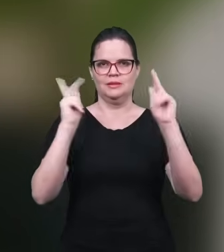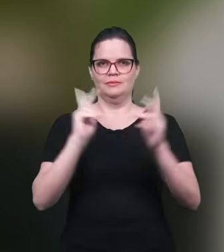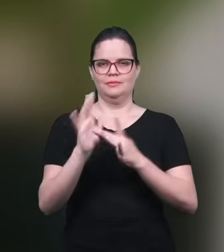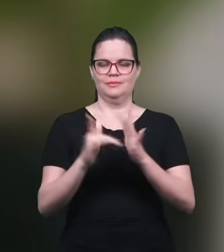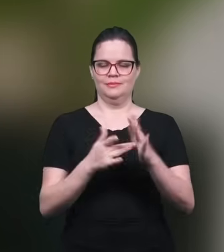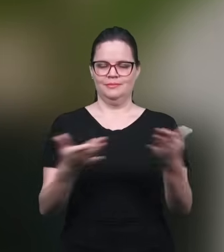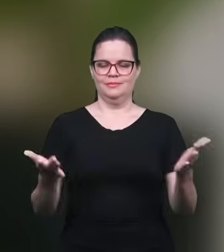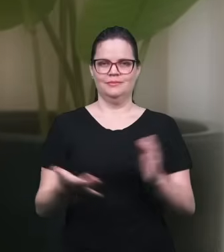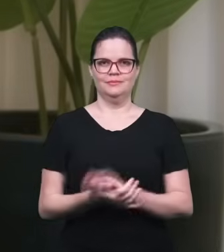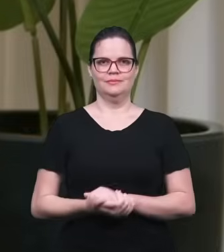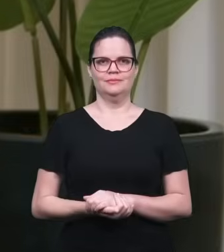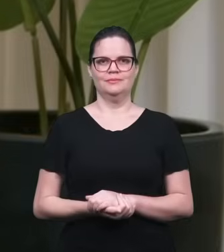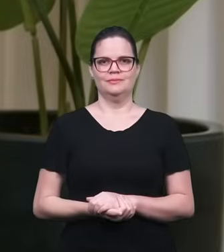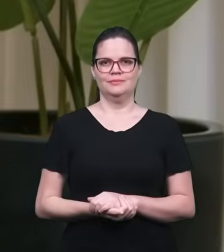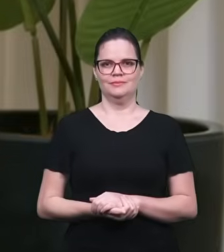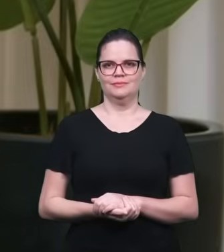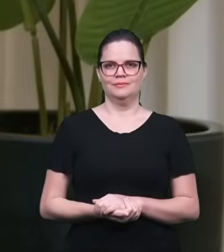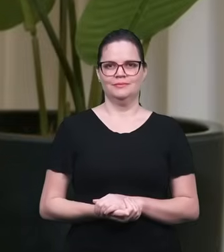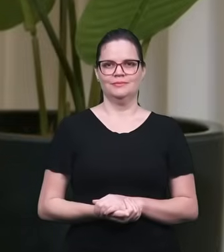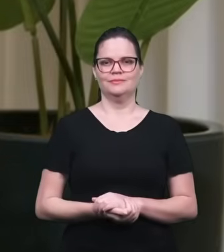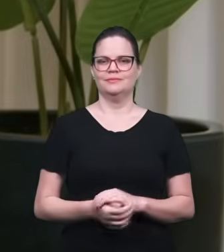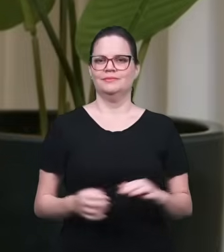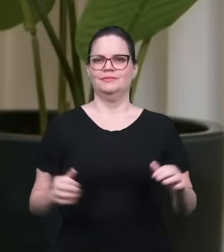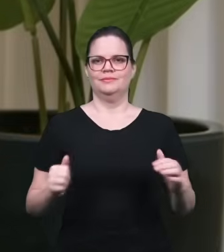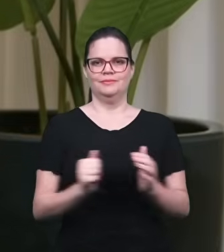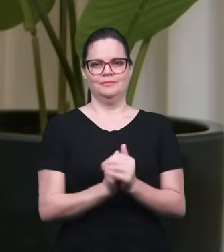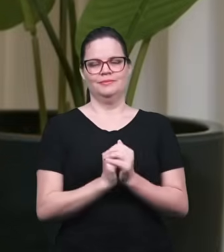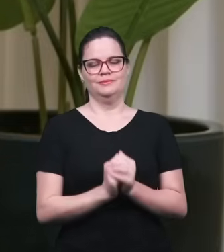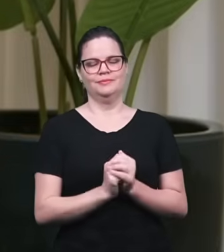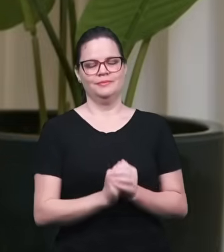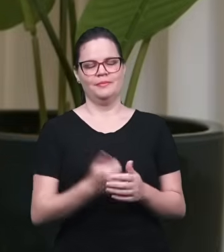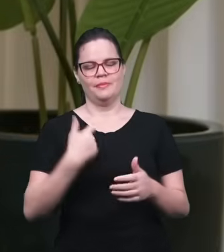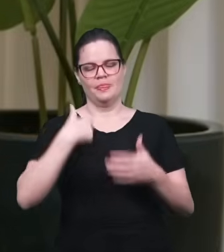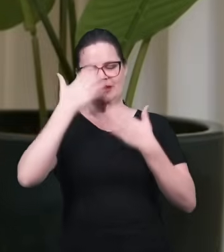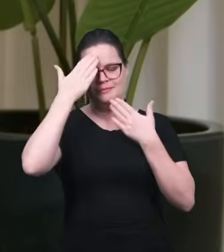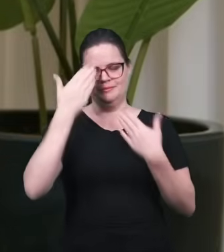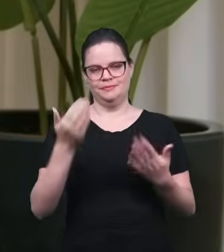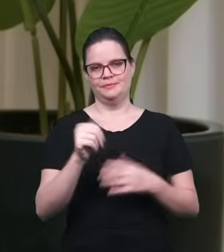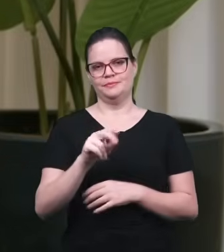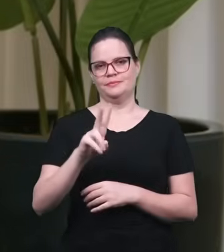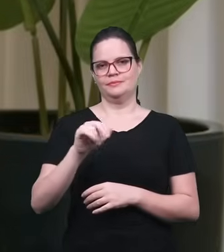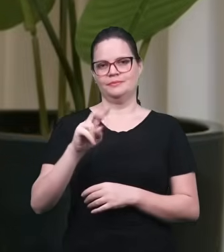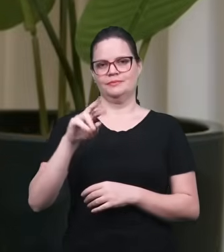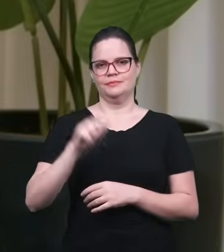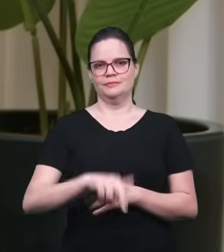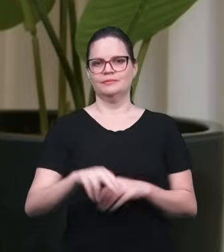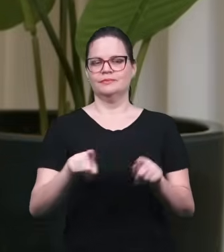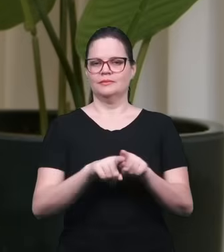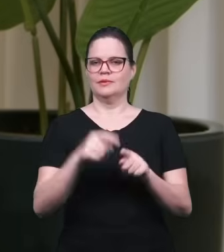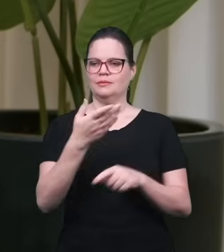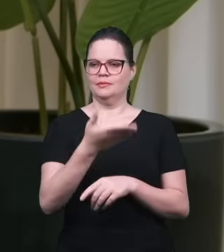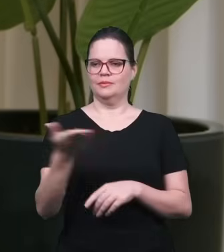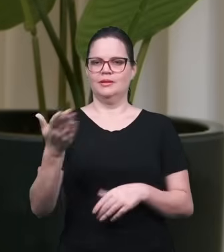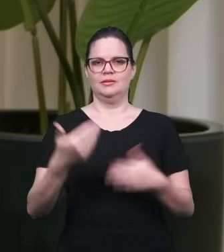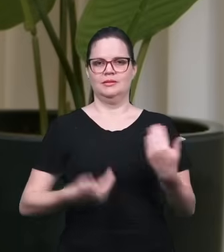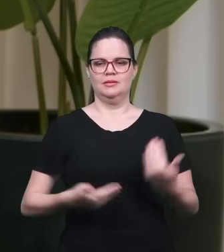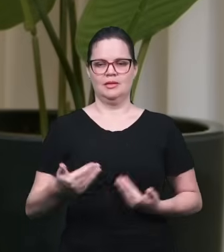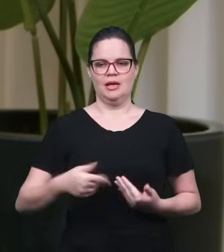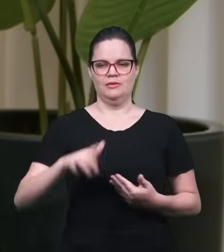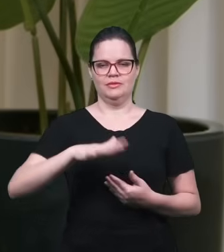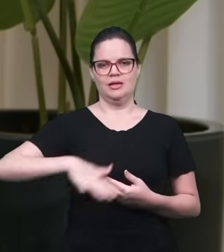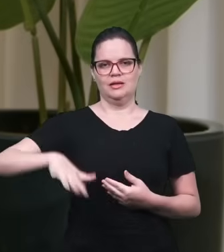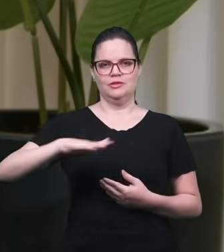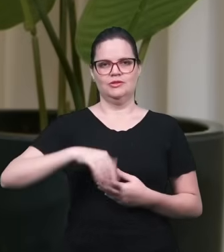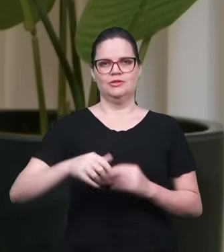Senhor Jesus. Amém. Muito obrigado, Vivian, Anderson, irmãos aí de Apucarana